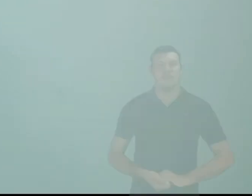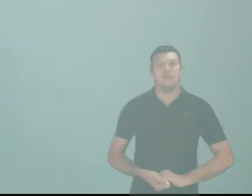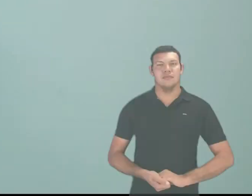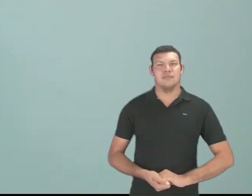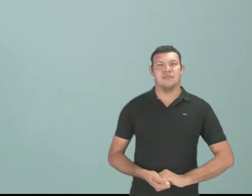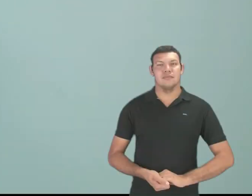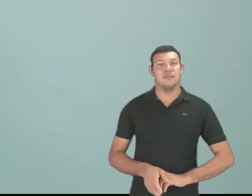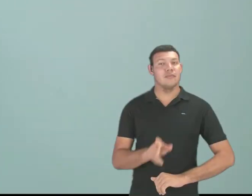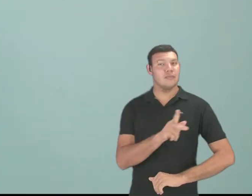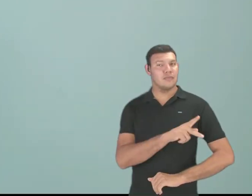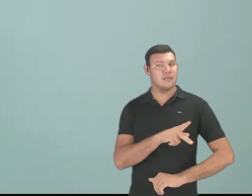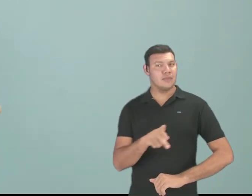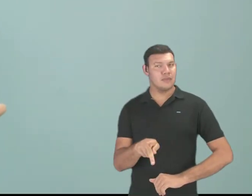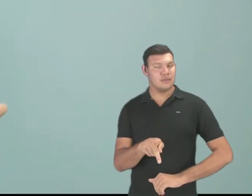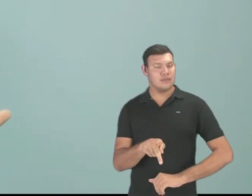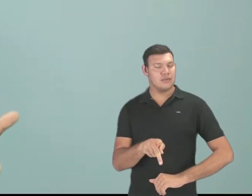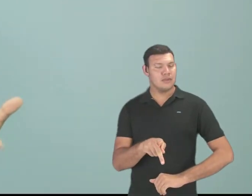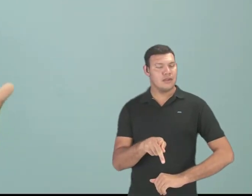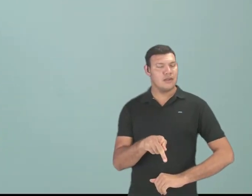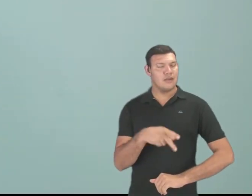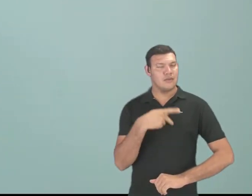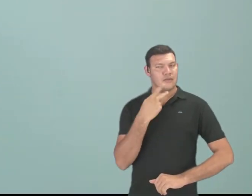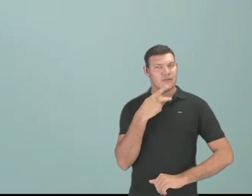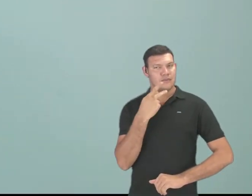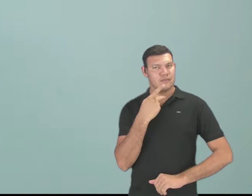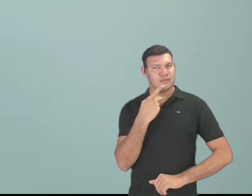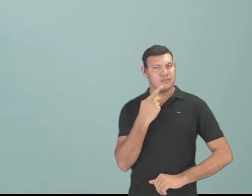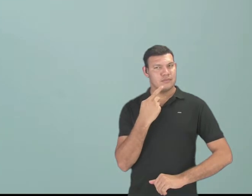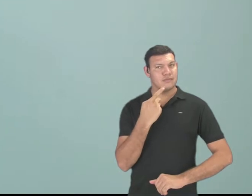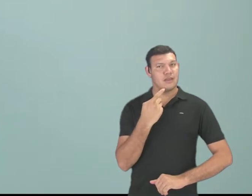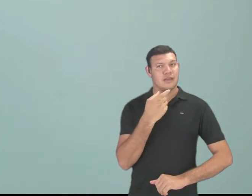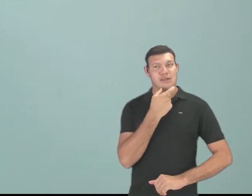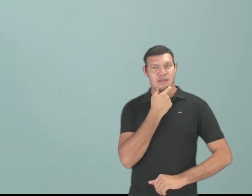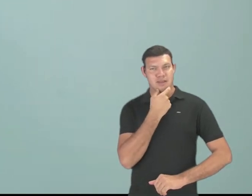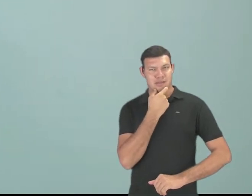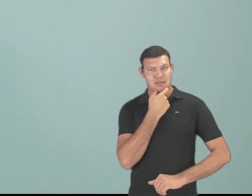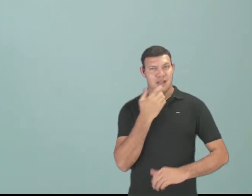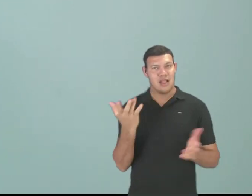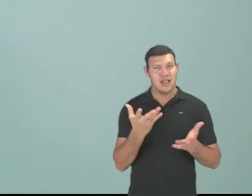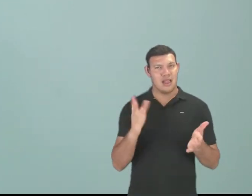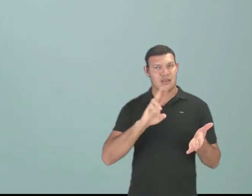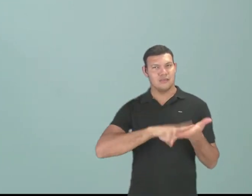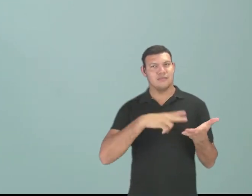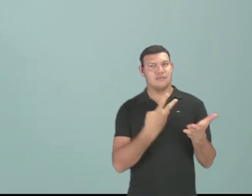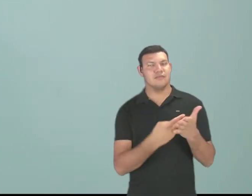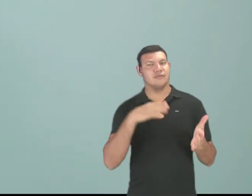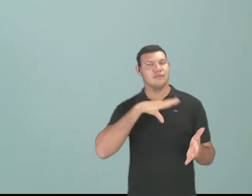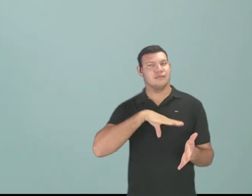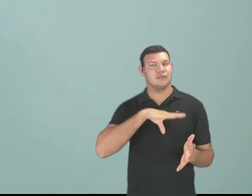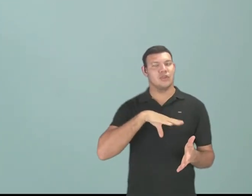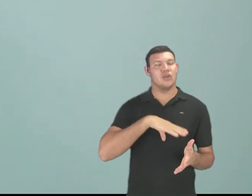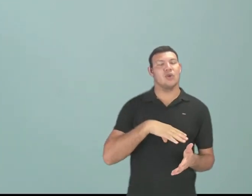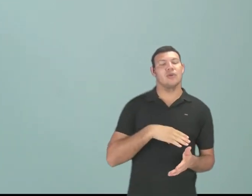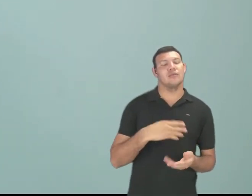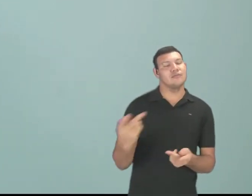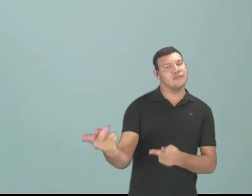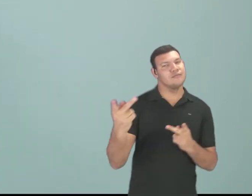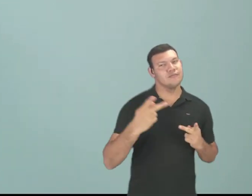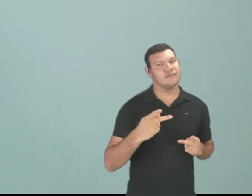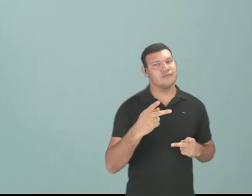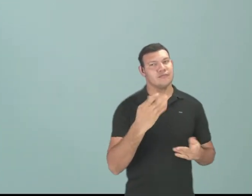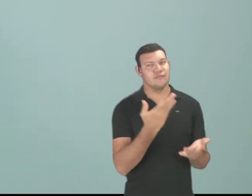Hey guys, welcome to another English class. My name is Neff Barros, ok? Tudo bom, gente? Meu nome é Neff Barros, bem-vindos a mais uma aula de